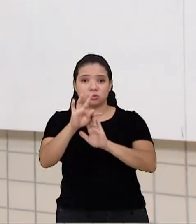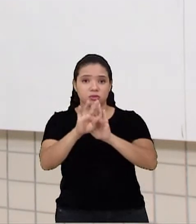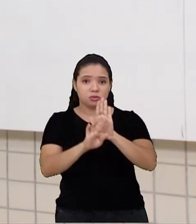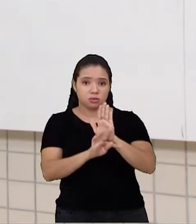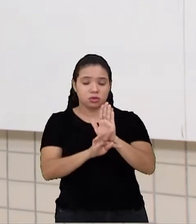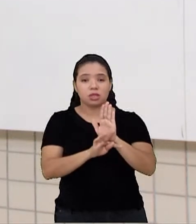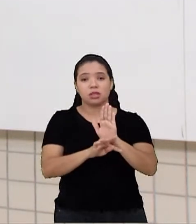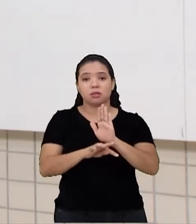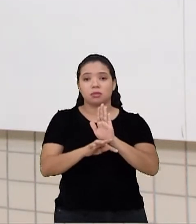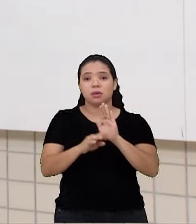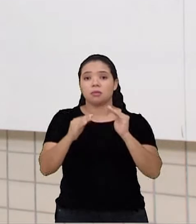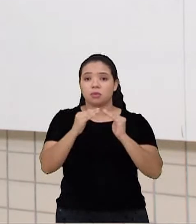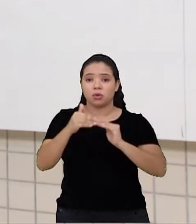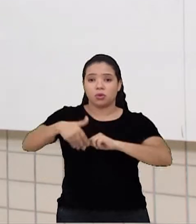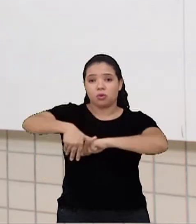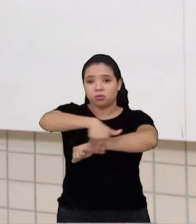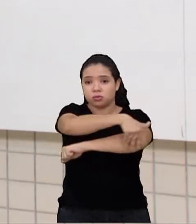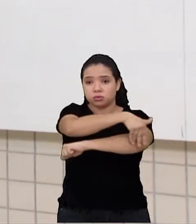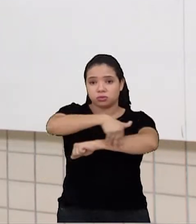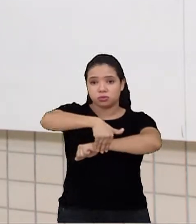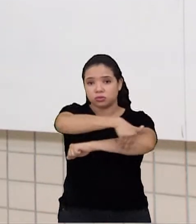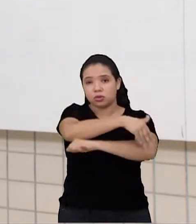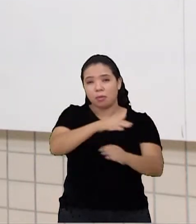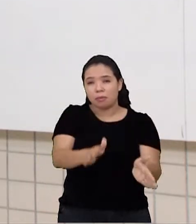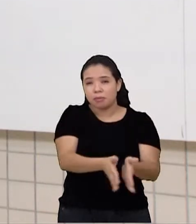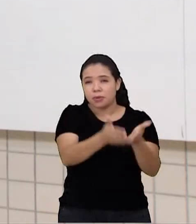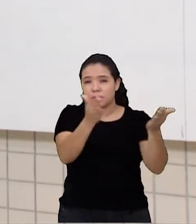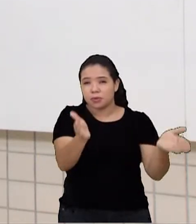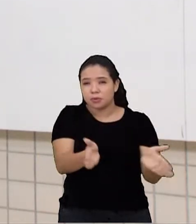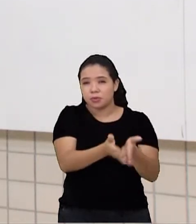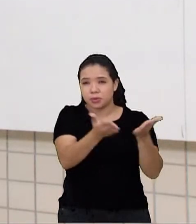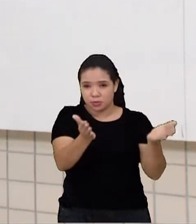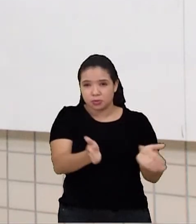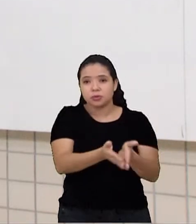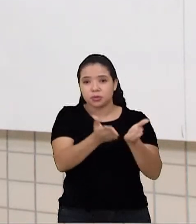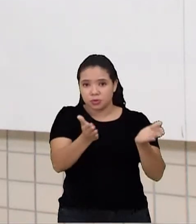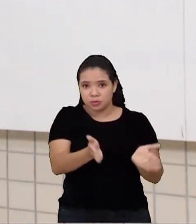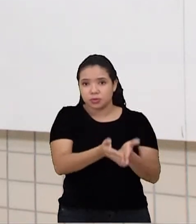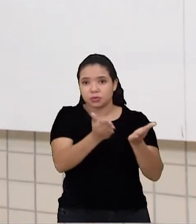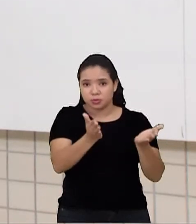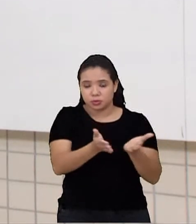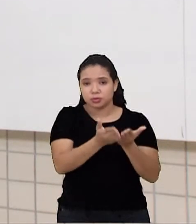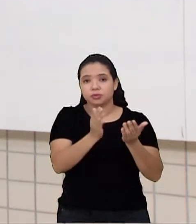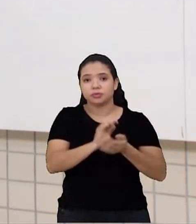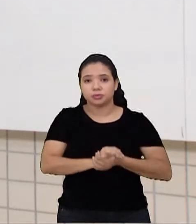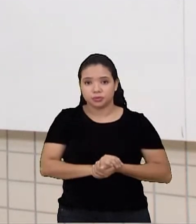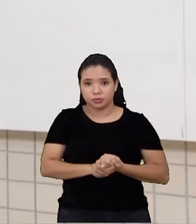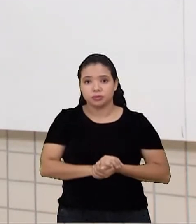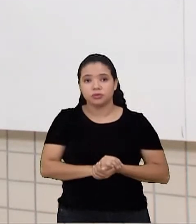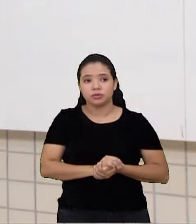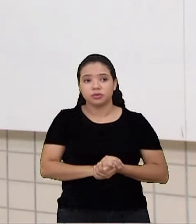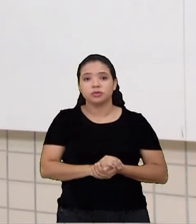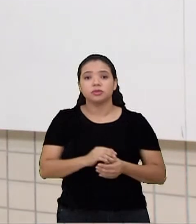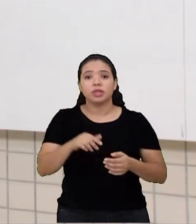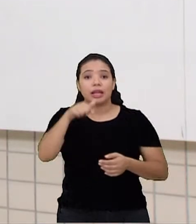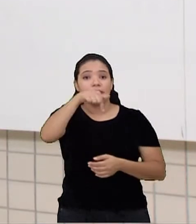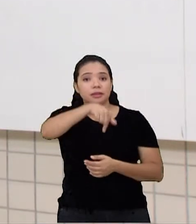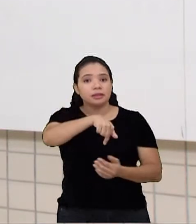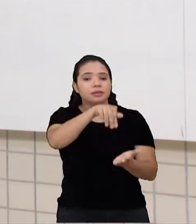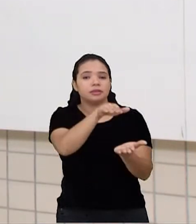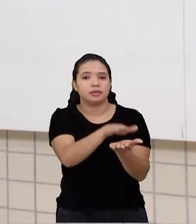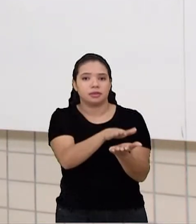de rua em condição de pobreza absoluta, contextualiza mostrando a realidade de Palmas.